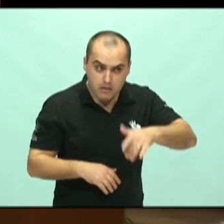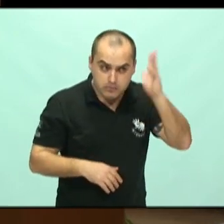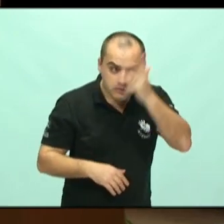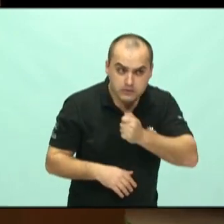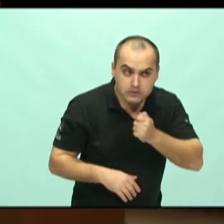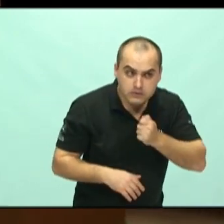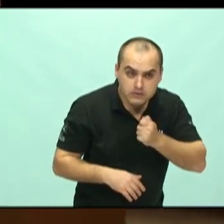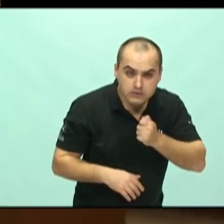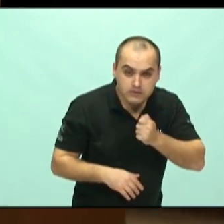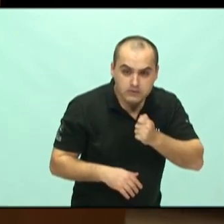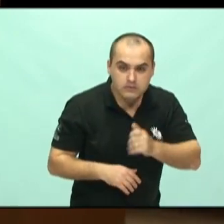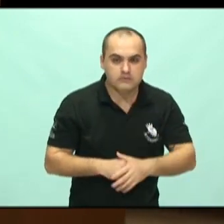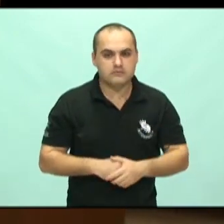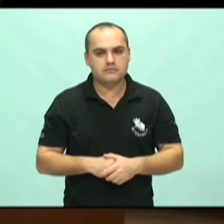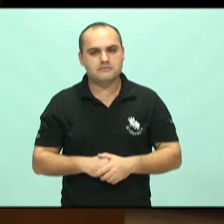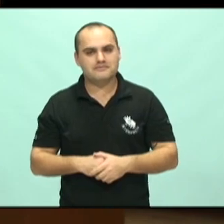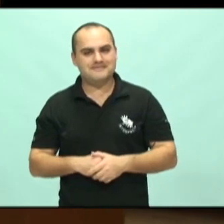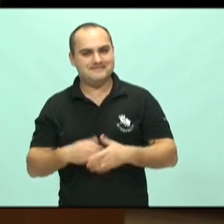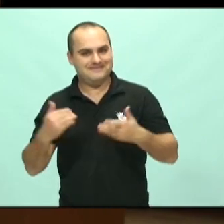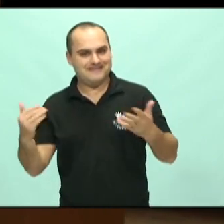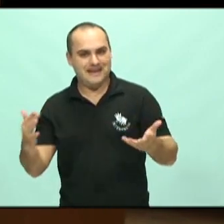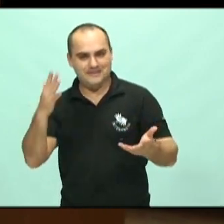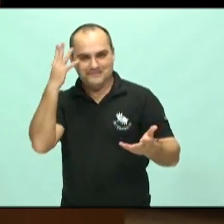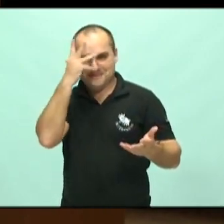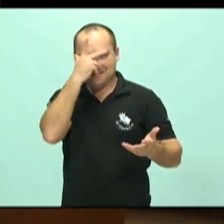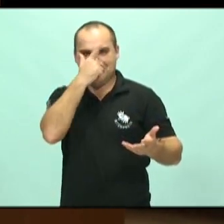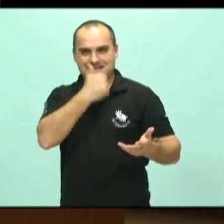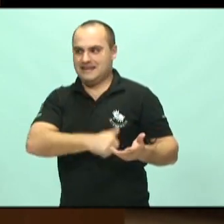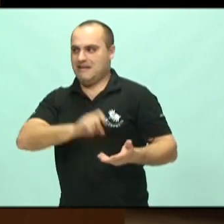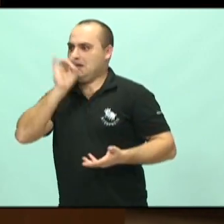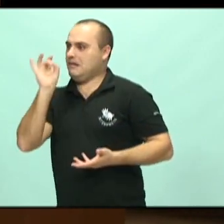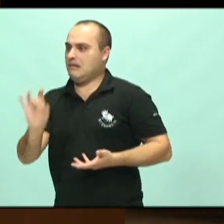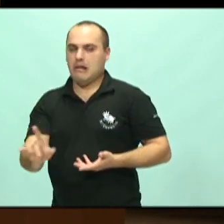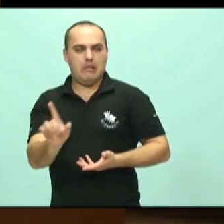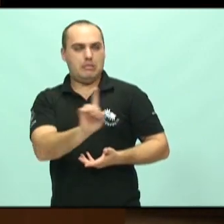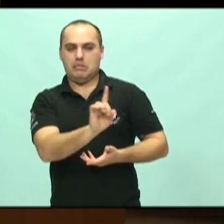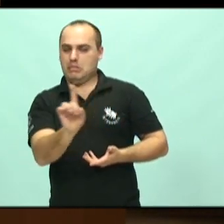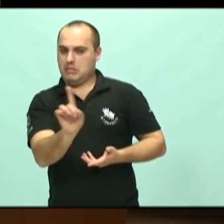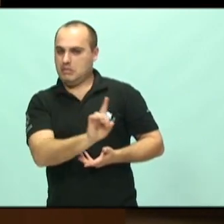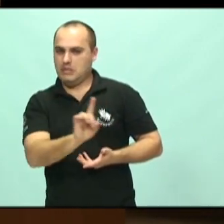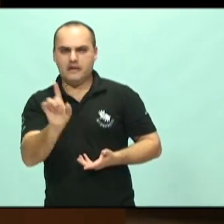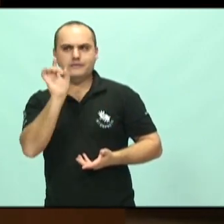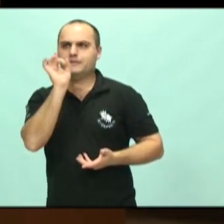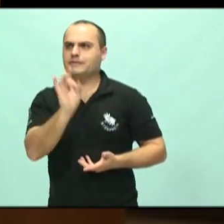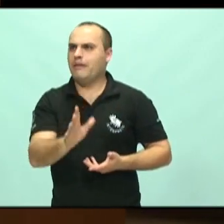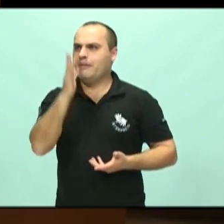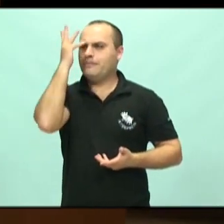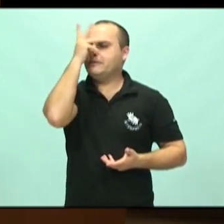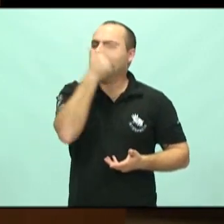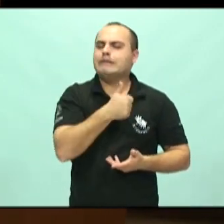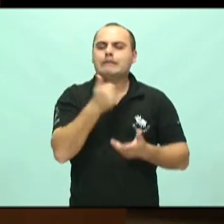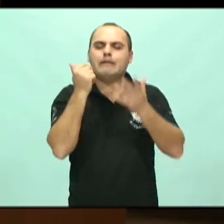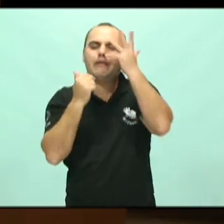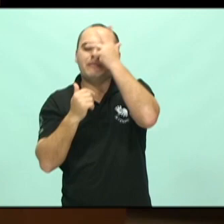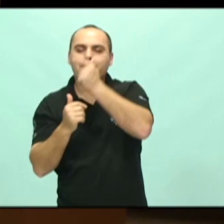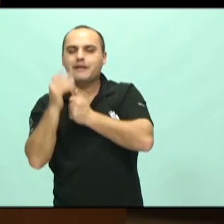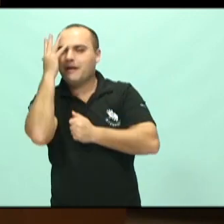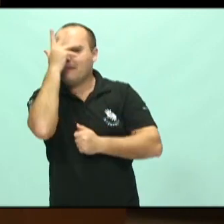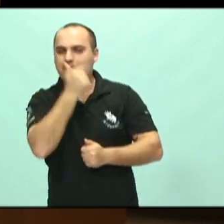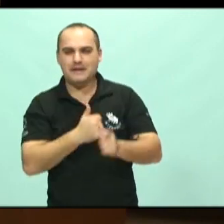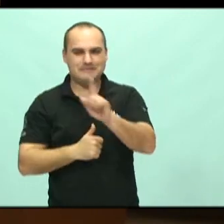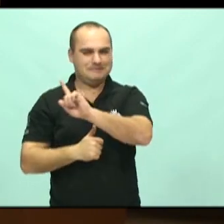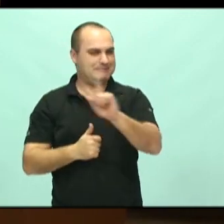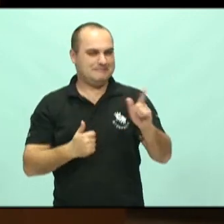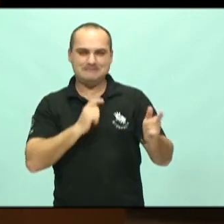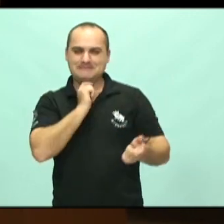bonita? Ser bonitinha só não basta, ser bonitinha só não basta, ser bonitinha só